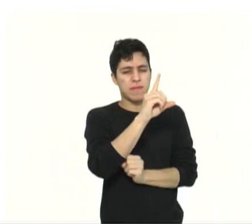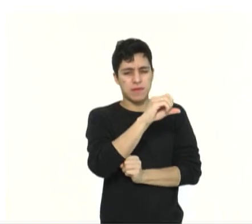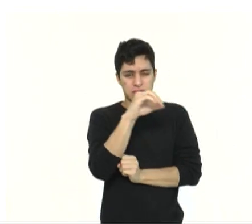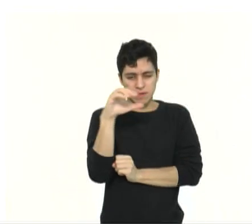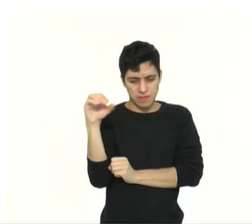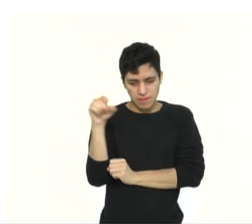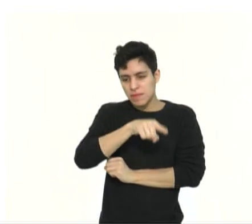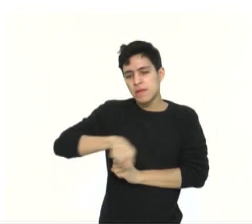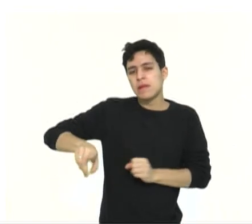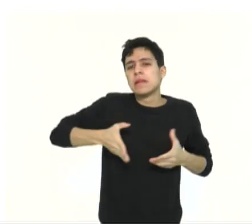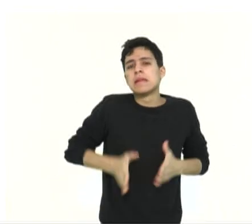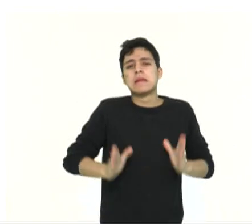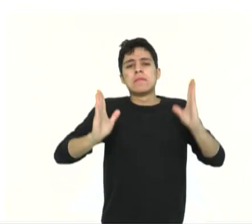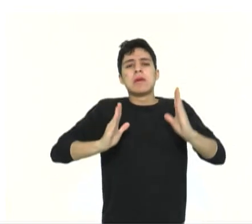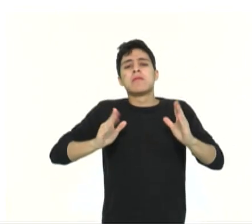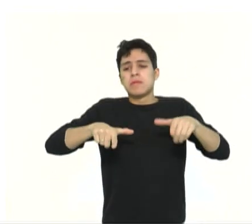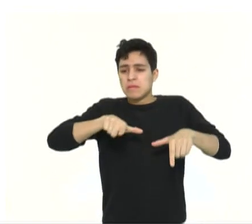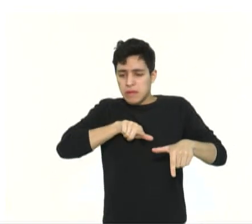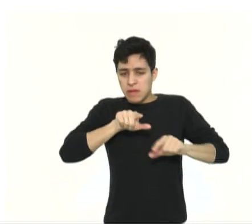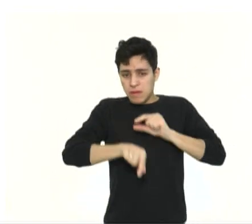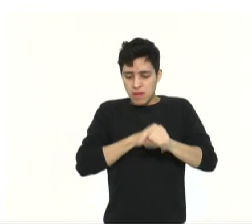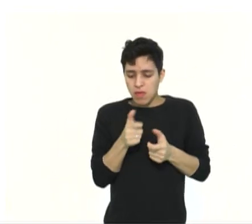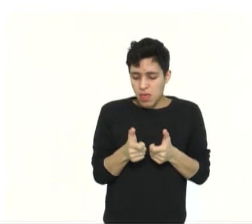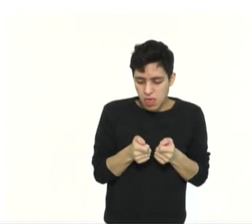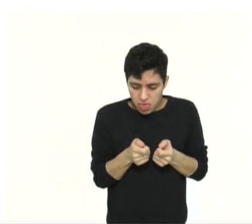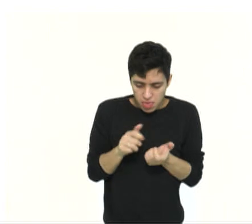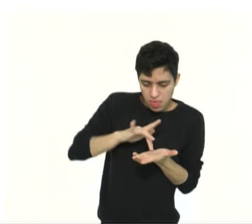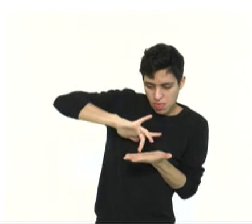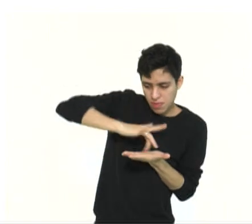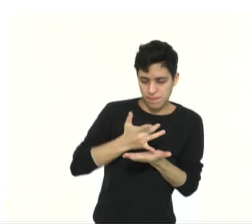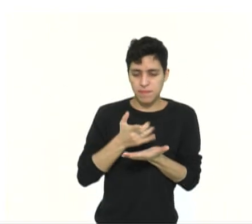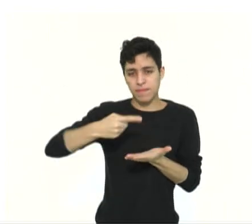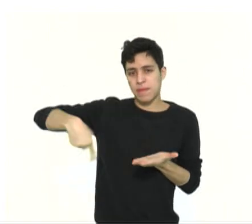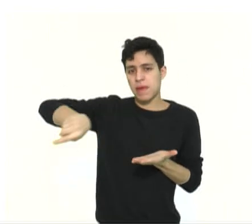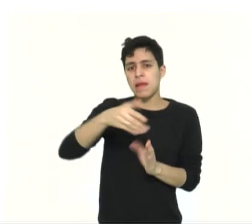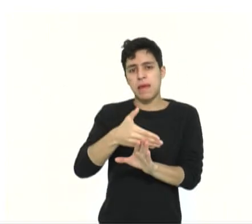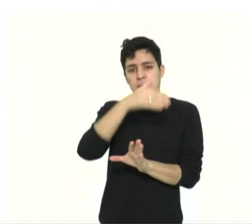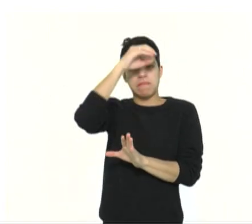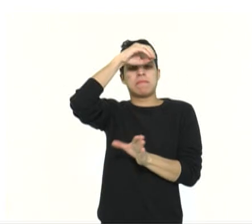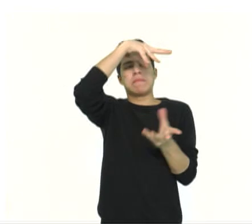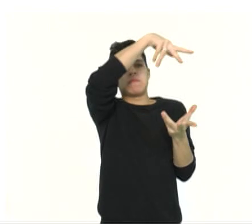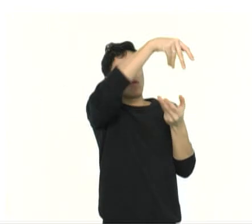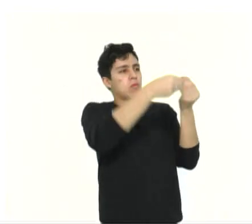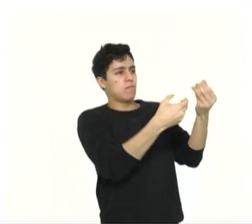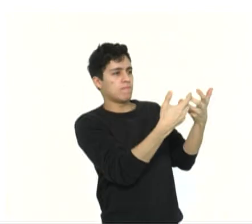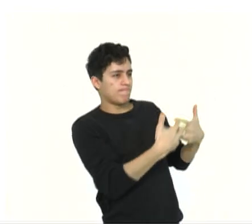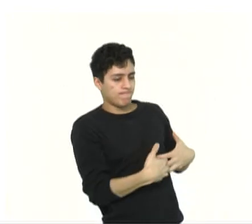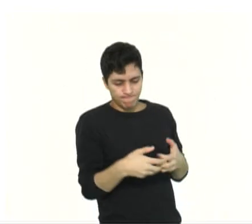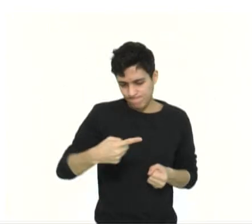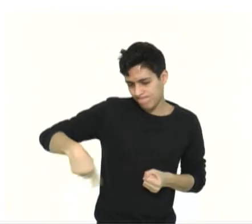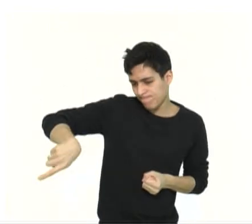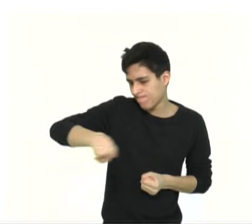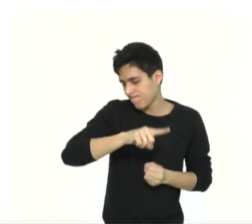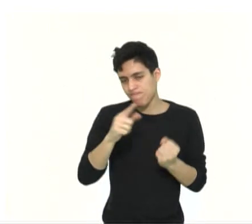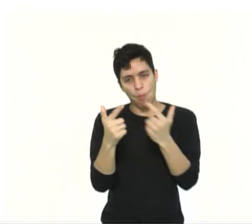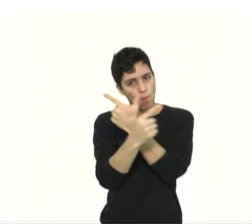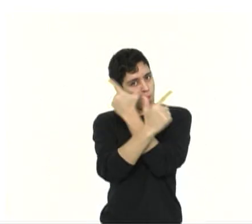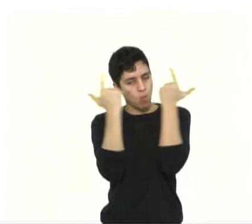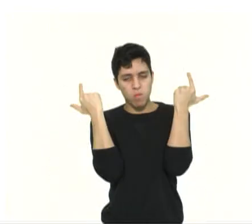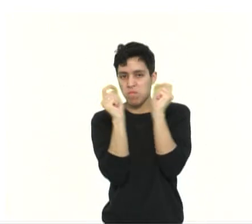para retomarmos, revisarmos esse conteúdo que já foi trabalhado, as características. Então vamos a um pequeno resumo. É um gênero